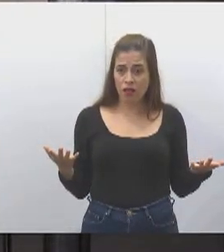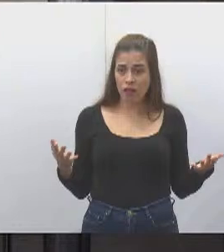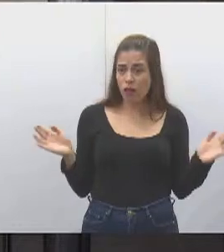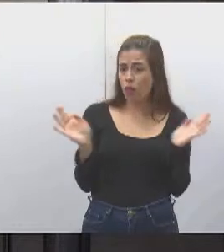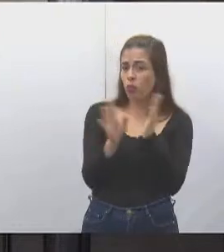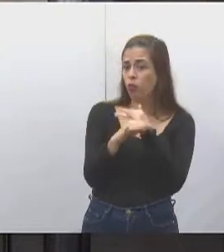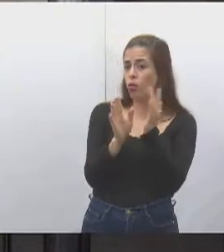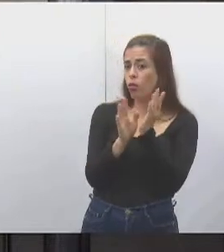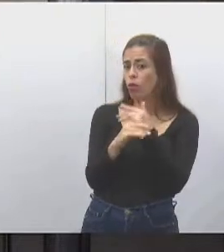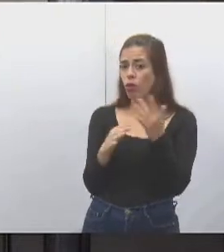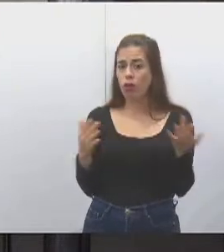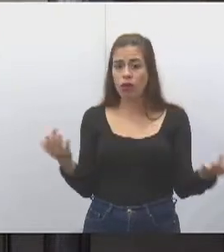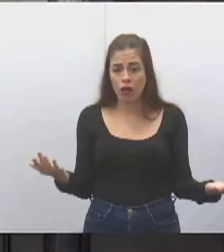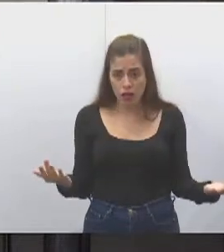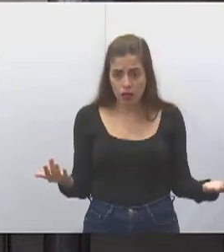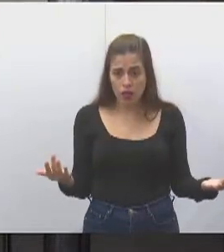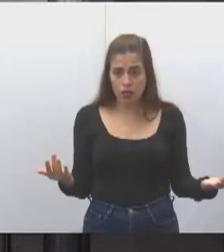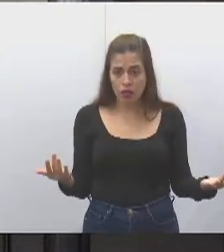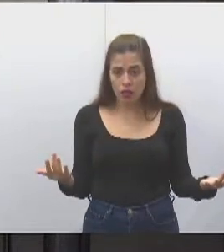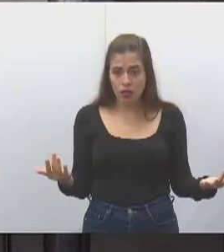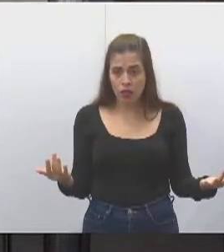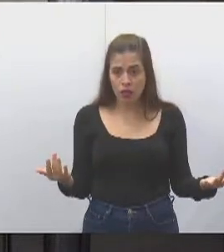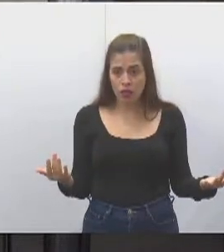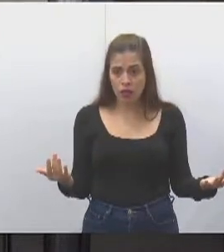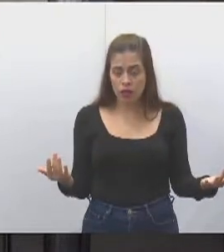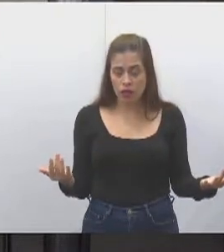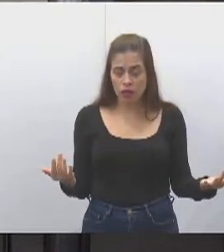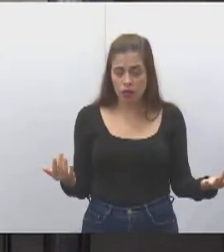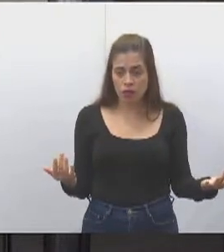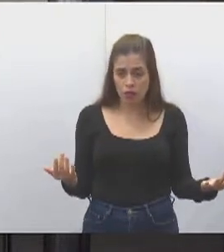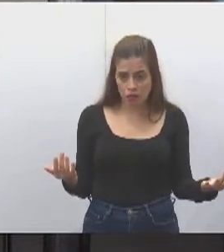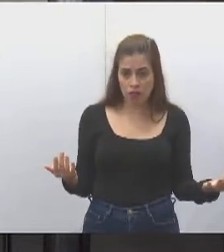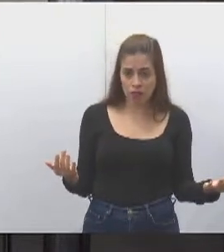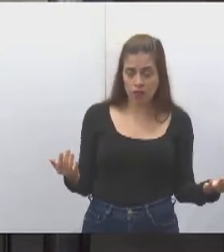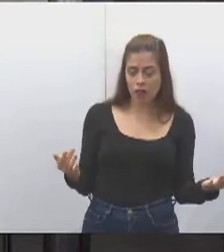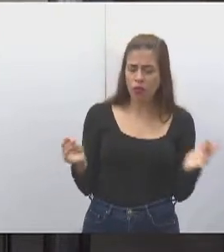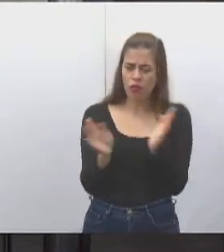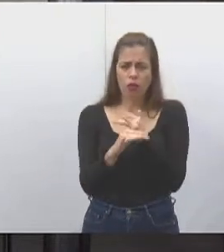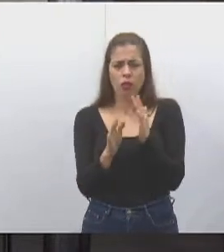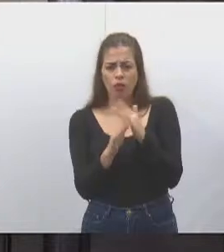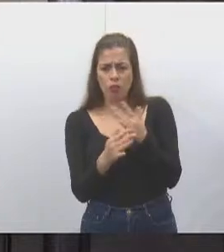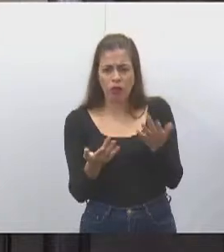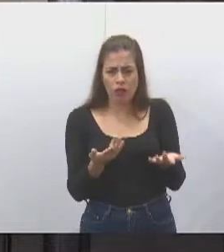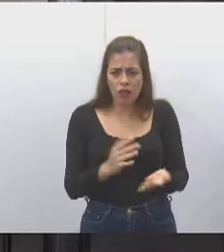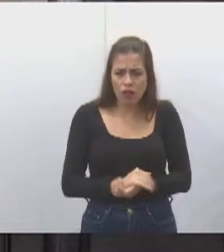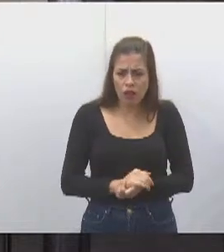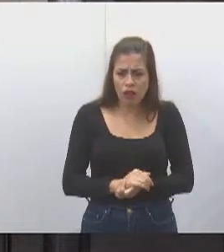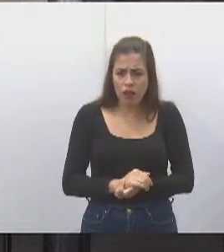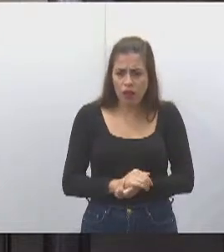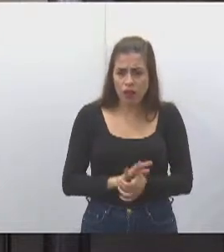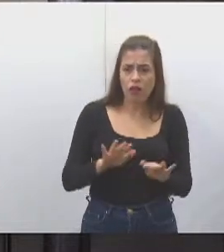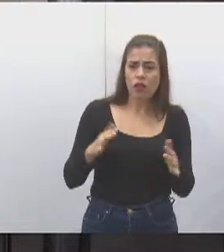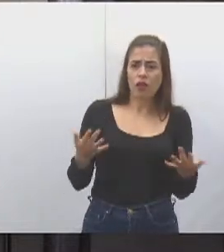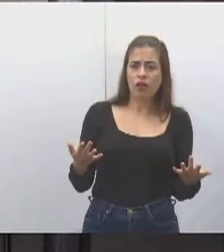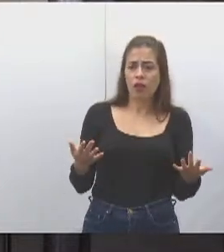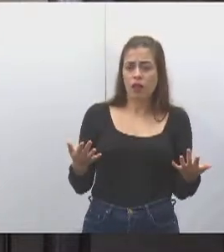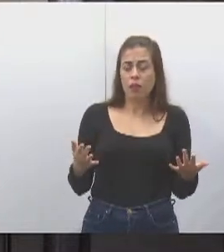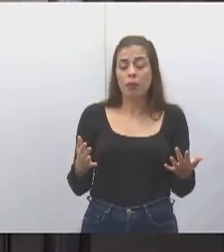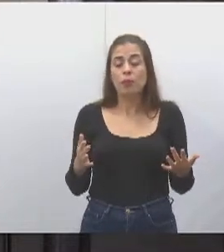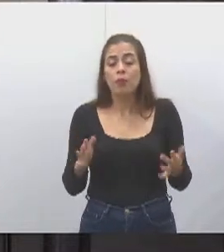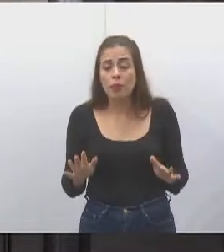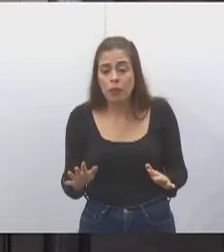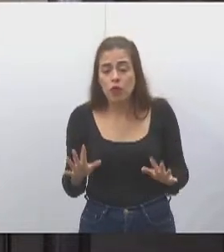a ver navio, a palavra dos brasileiros. Só que é o seguinte, todo